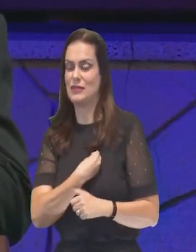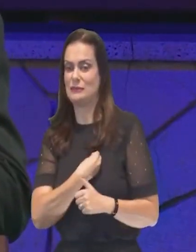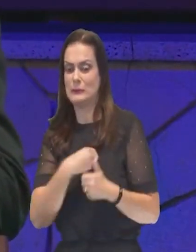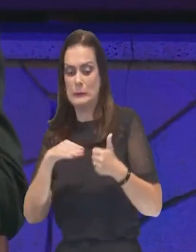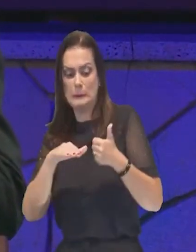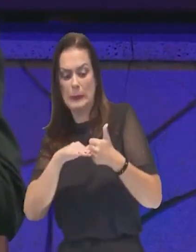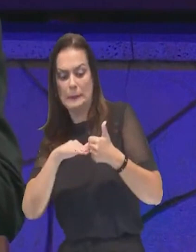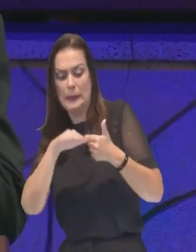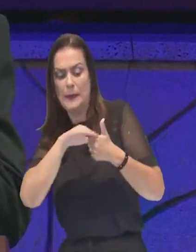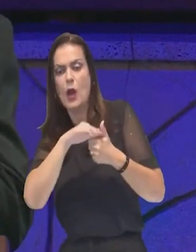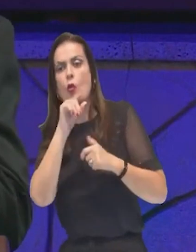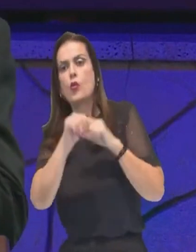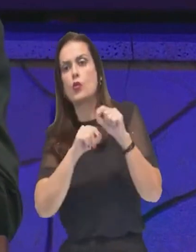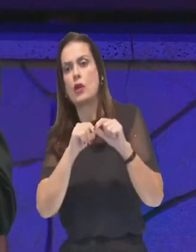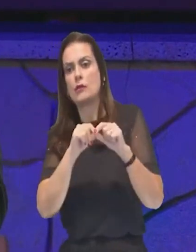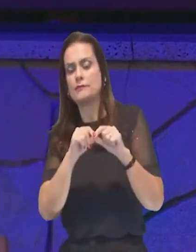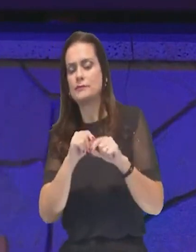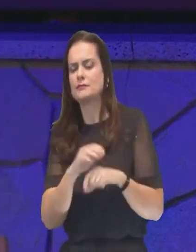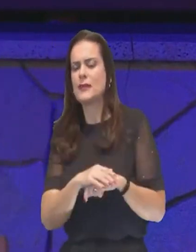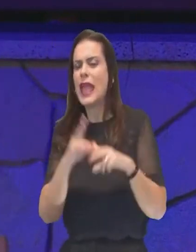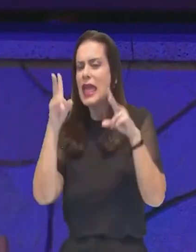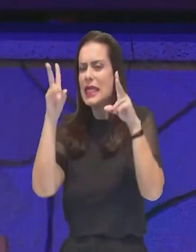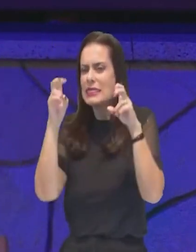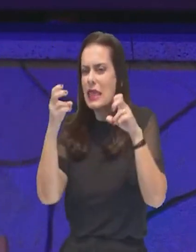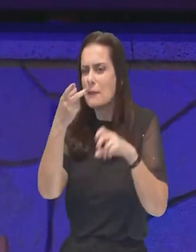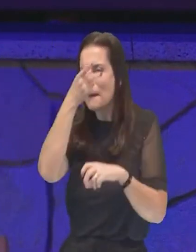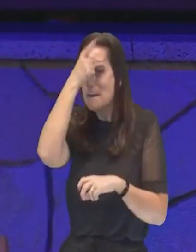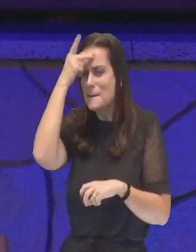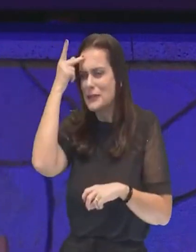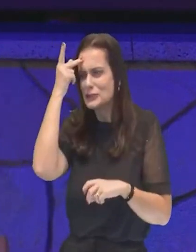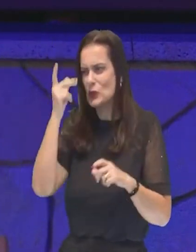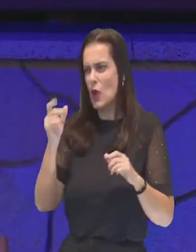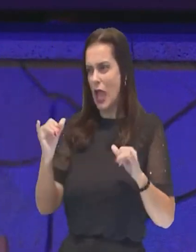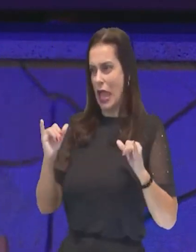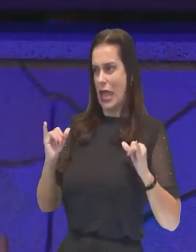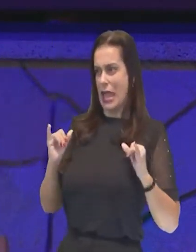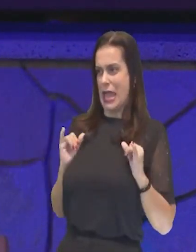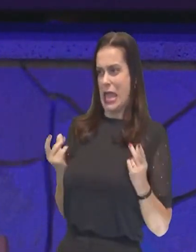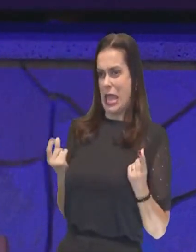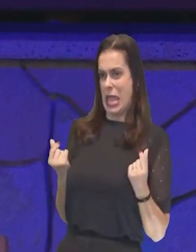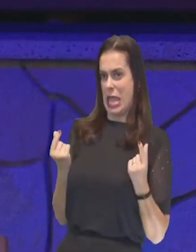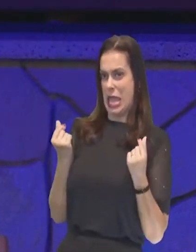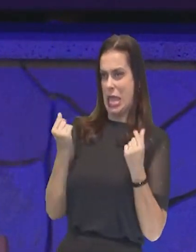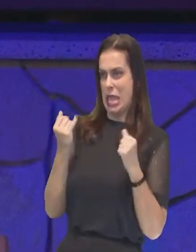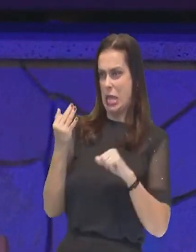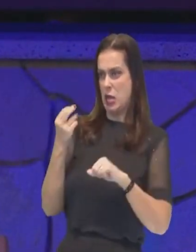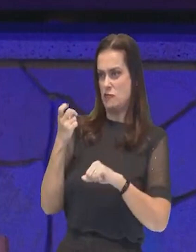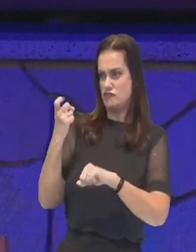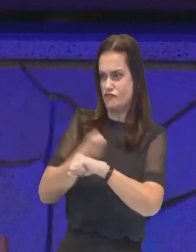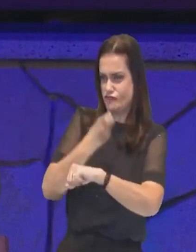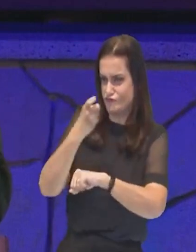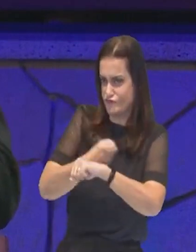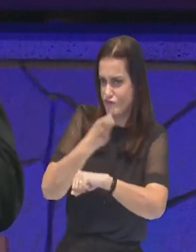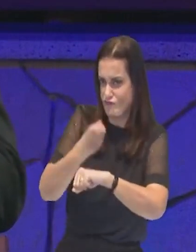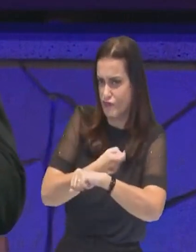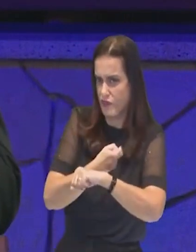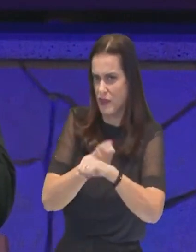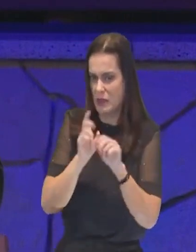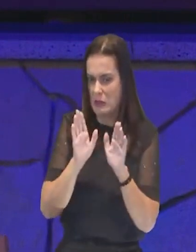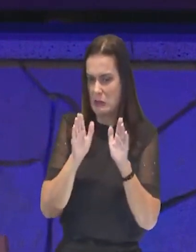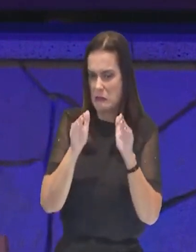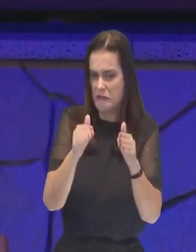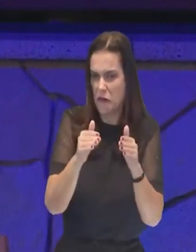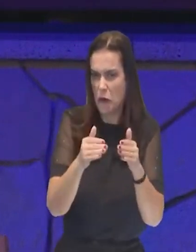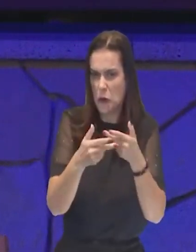que a parábola do rico insensato fala sobre o erro de se colocar a preocupação com os bens materiais acima